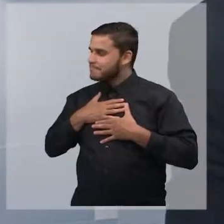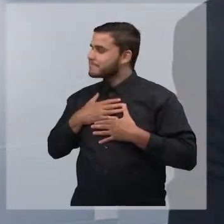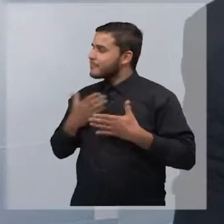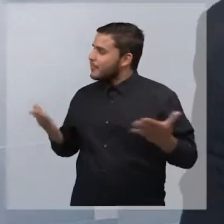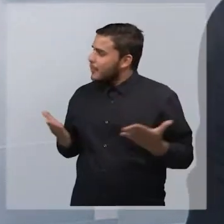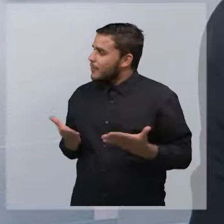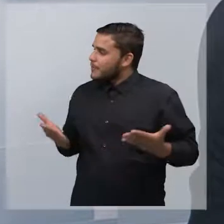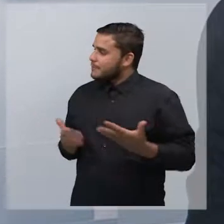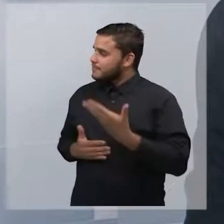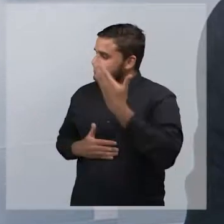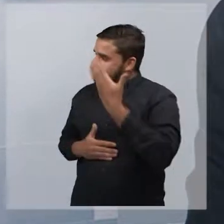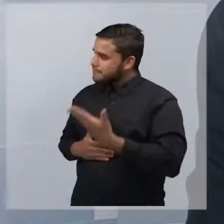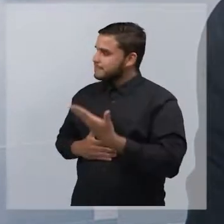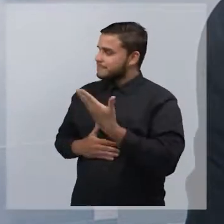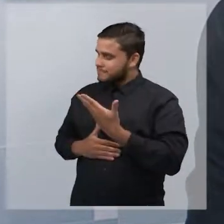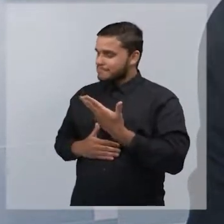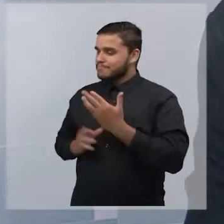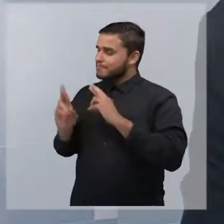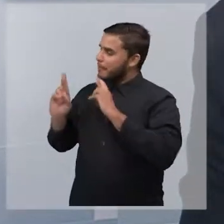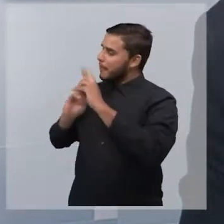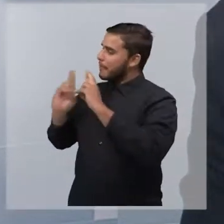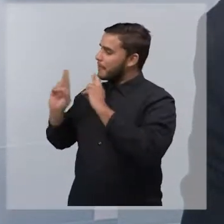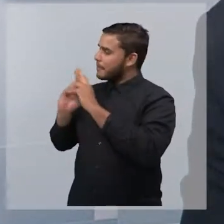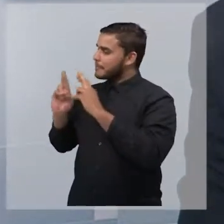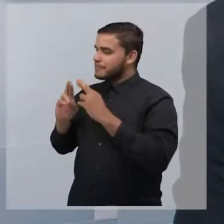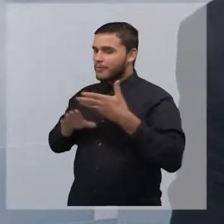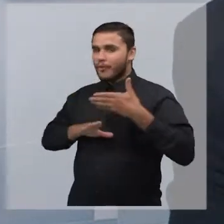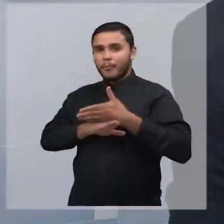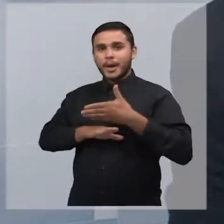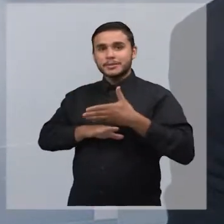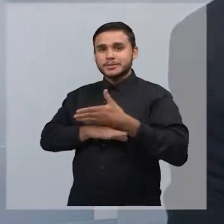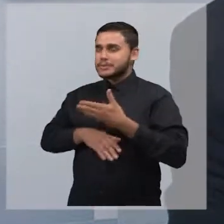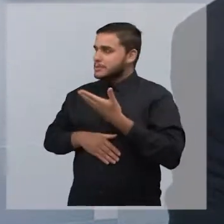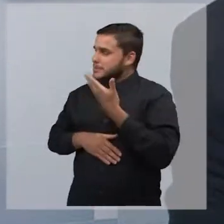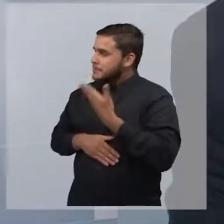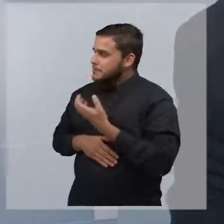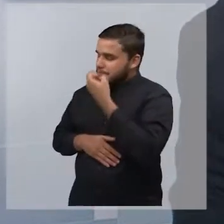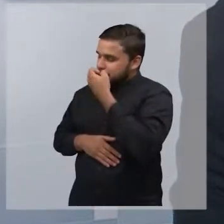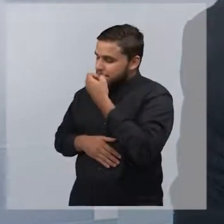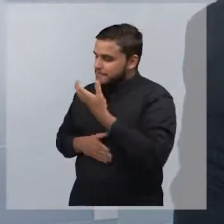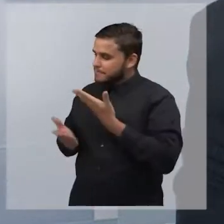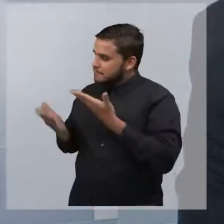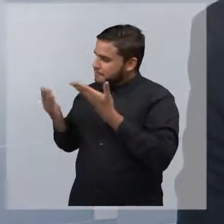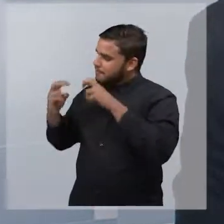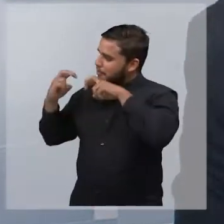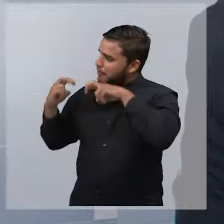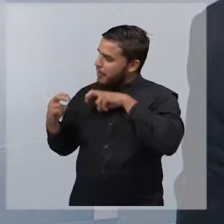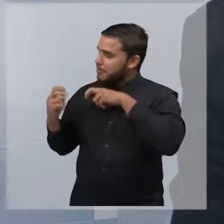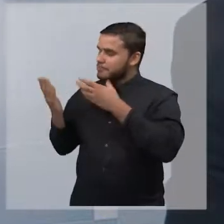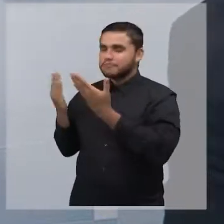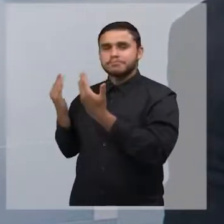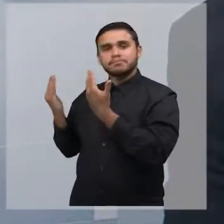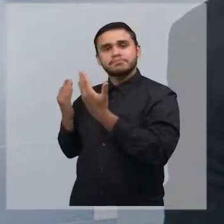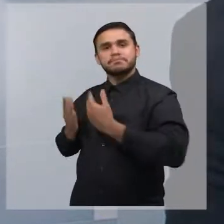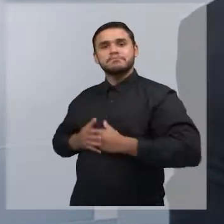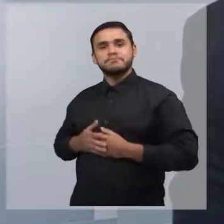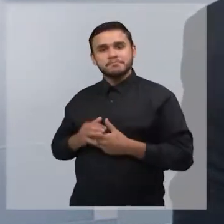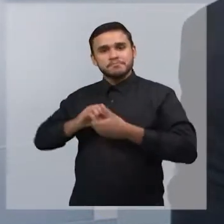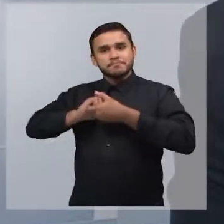feliz de poder estar voltando a participar desse programa com